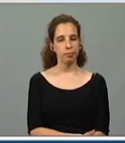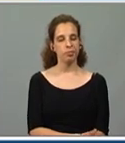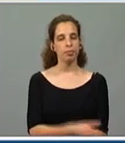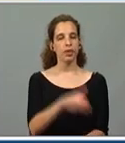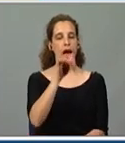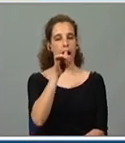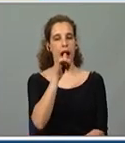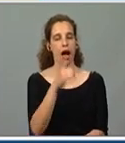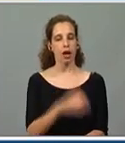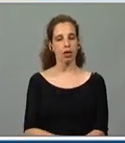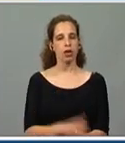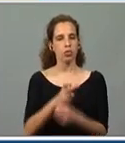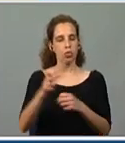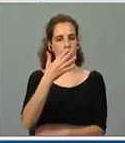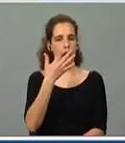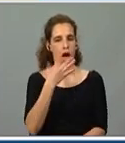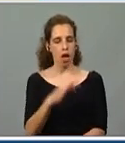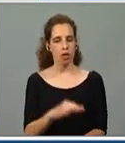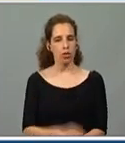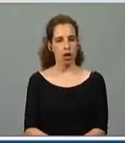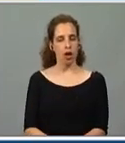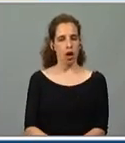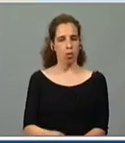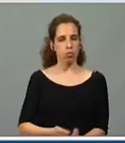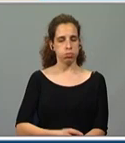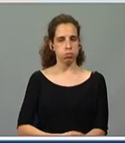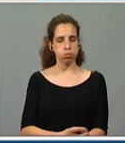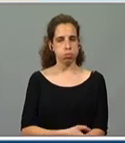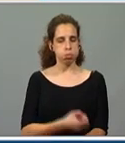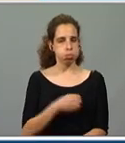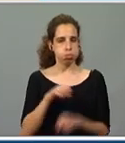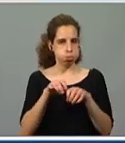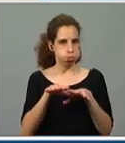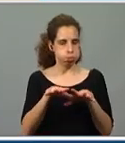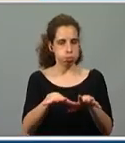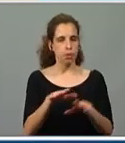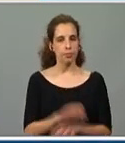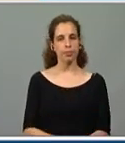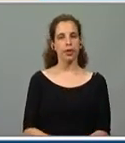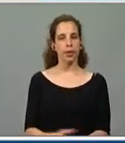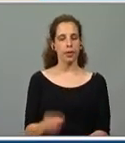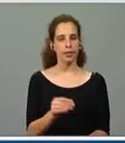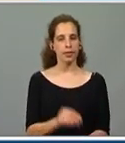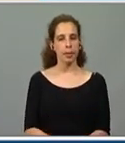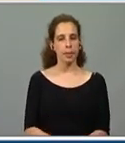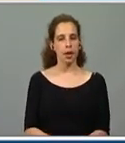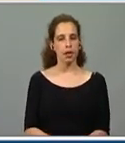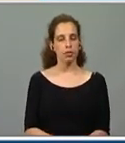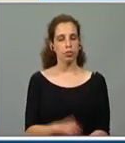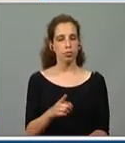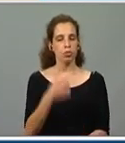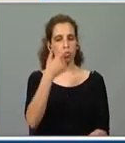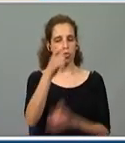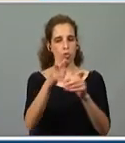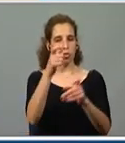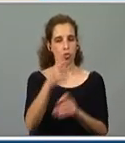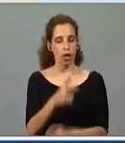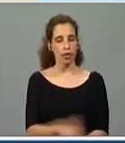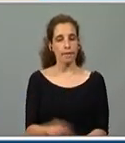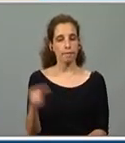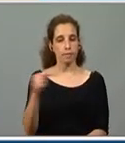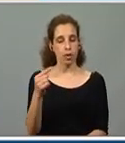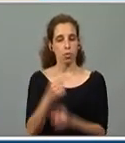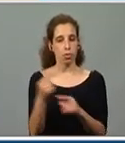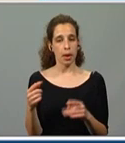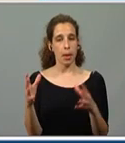A água é um recurso natural aparentemente abundante, embora, na verdade, a porção diretamente acessível para consumo humano seja muito reduzida, pois